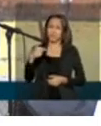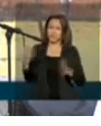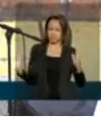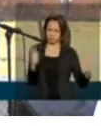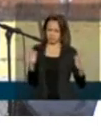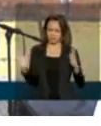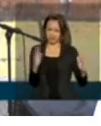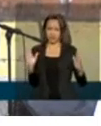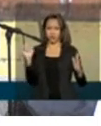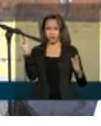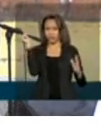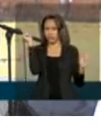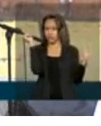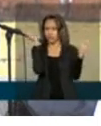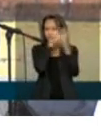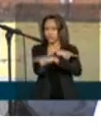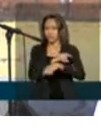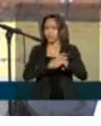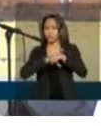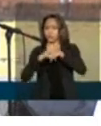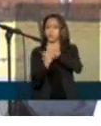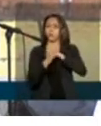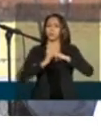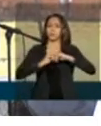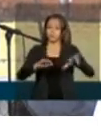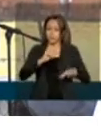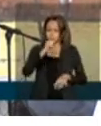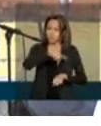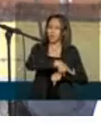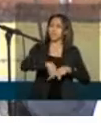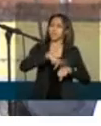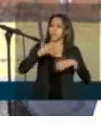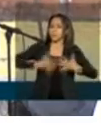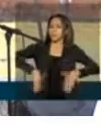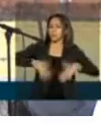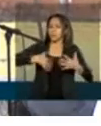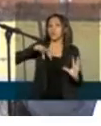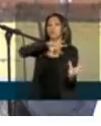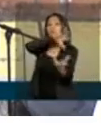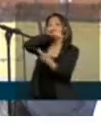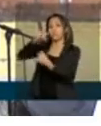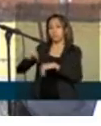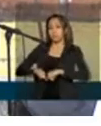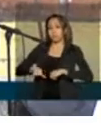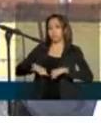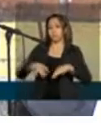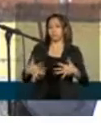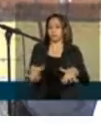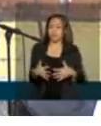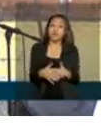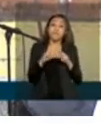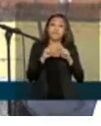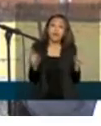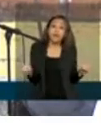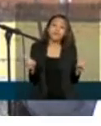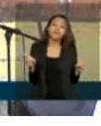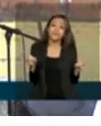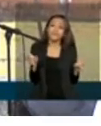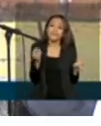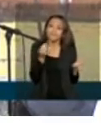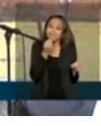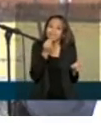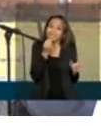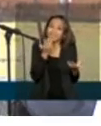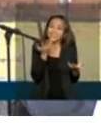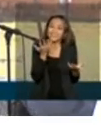momentos difíceis em que o nosso país e o mundo está passando. Mas não poderia, presidente, deixar de fazer 2 pedidos